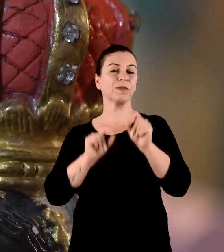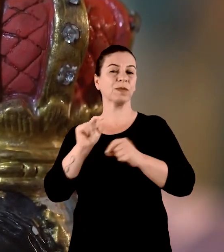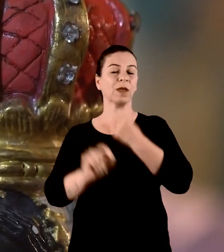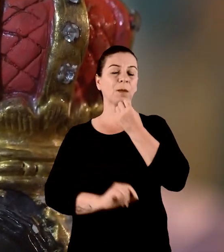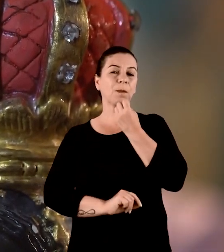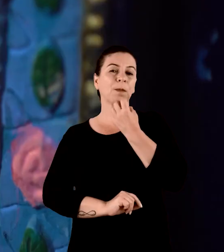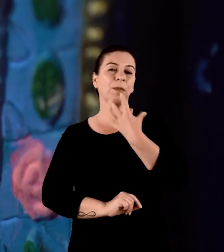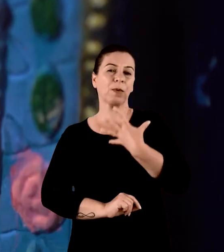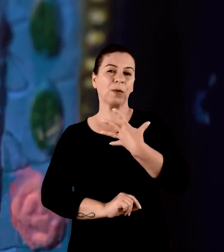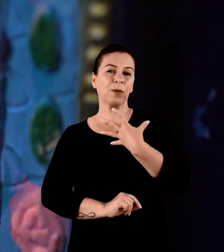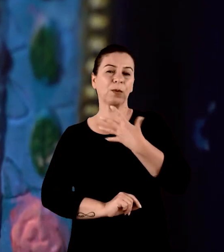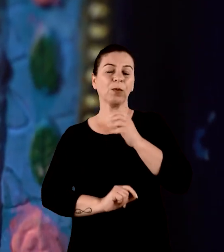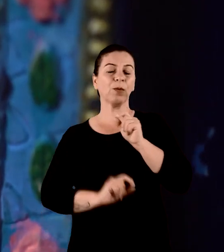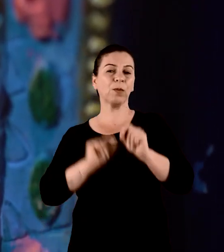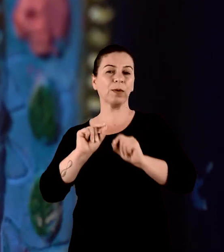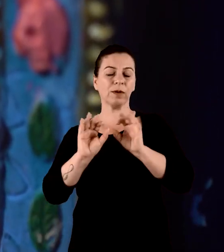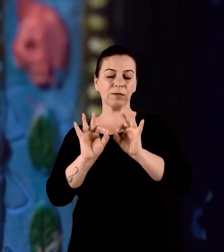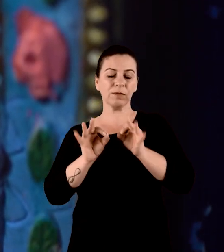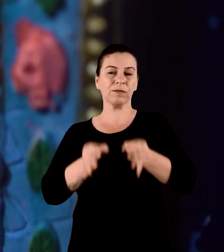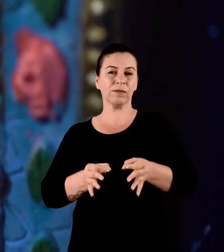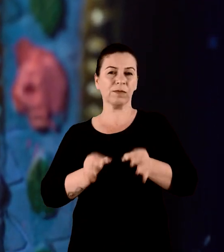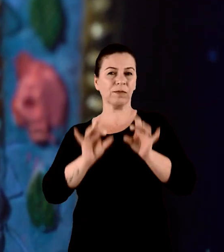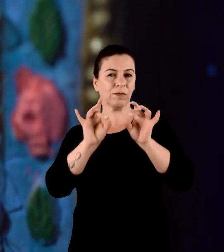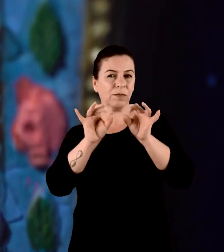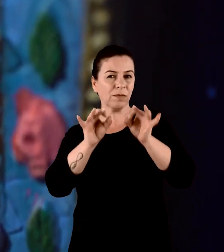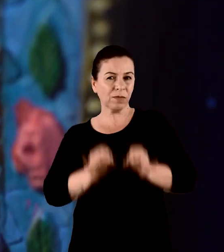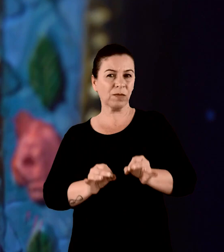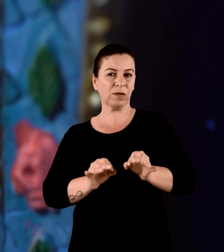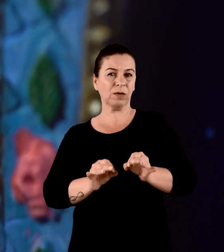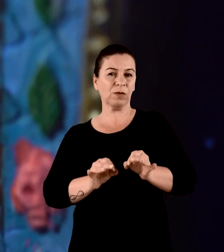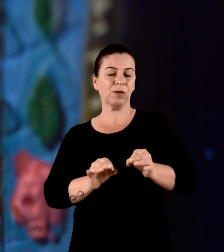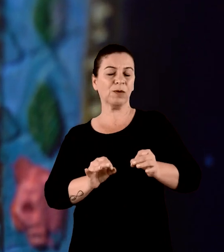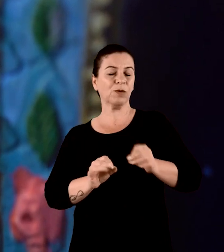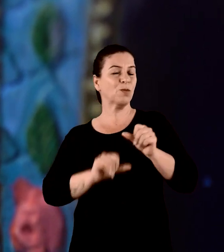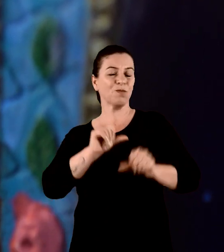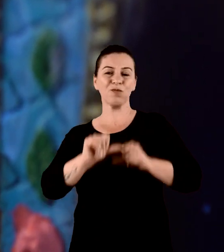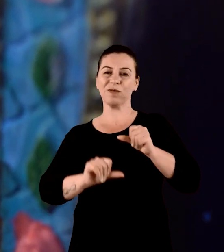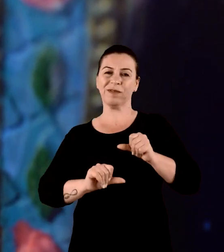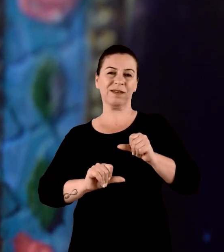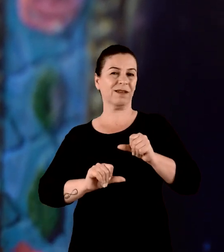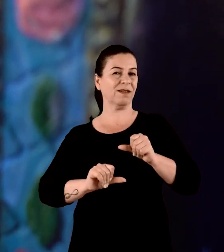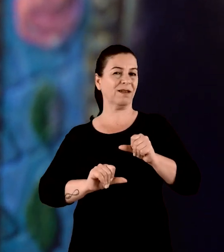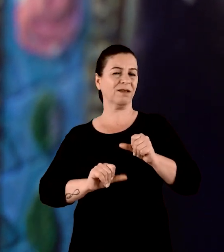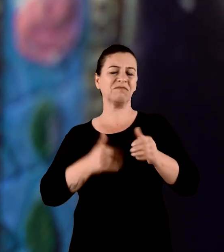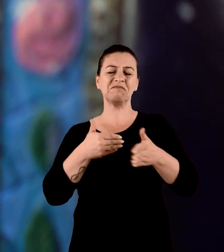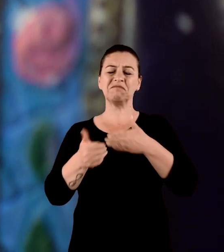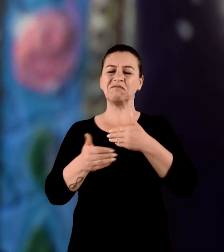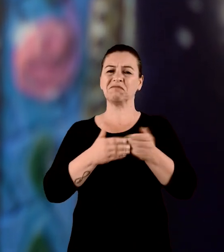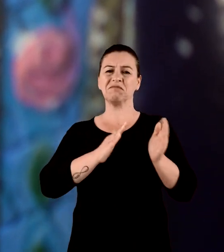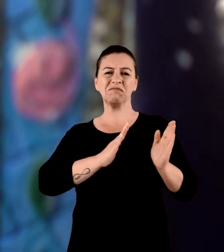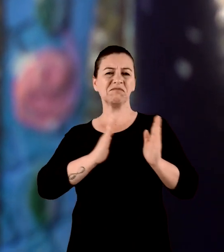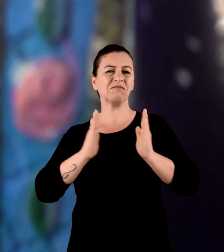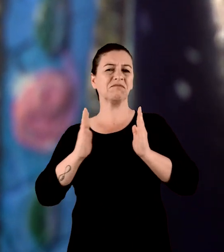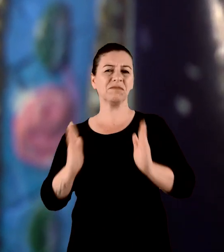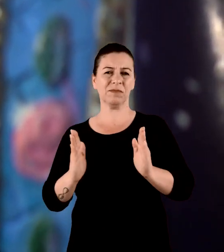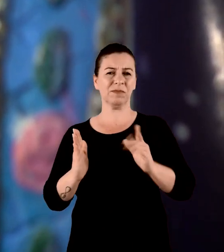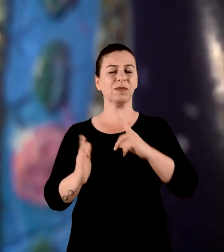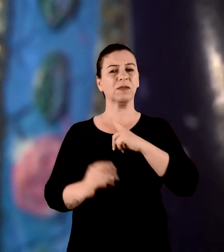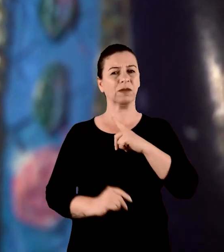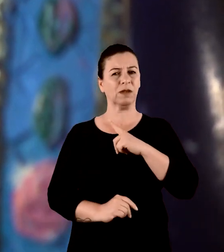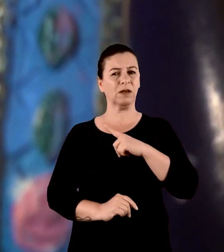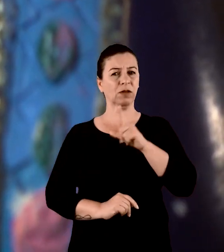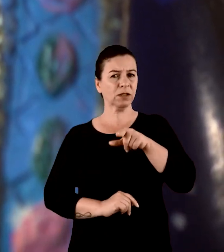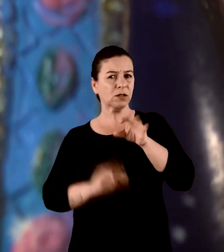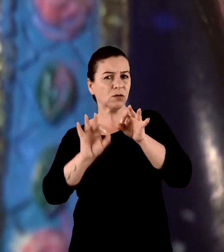o que é bom, o que é justo e o que é digno é eterno, não muda. Sim. Não importa em que época você esteja,